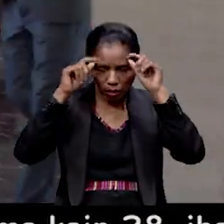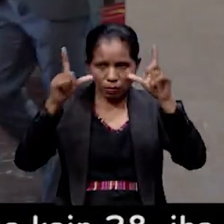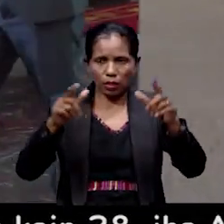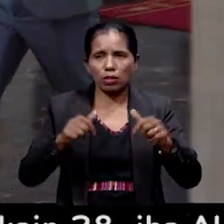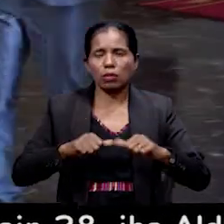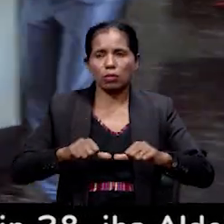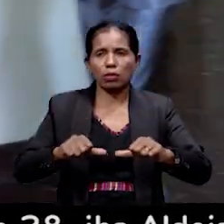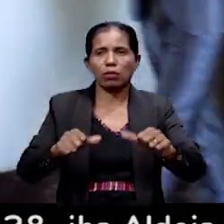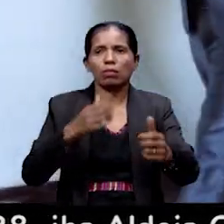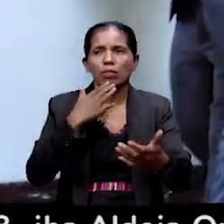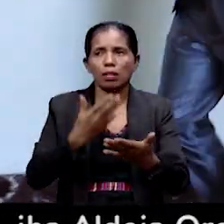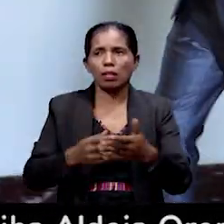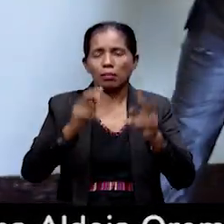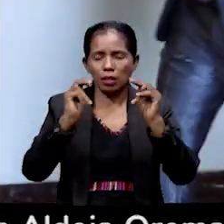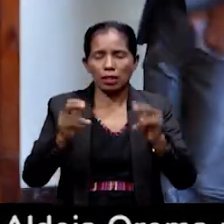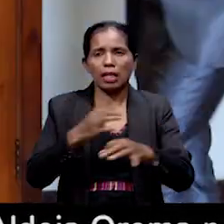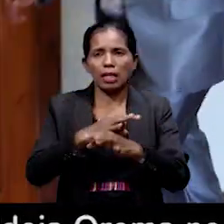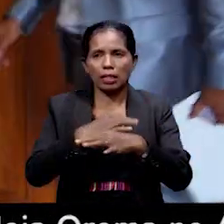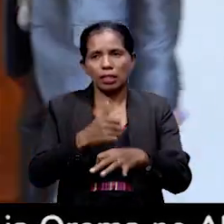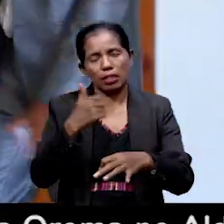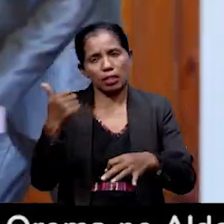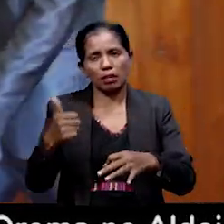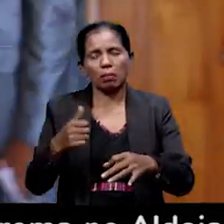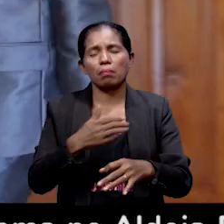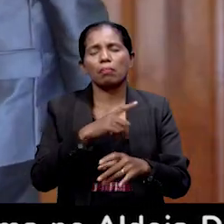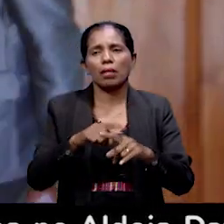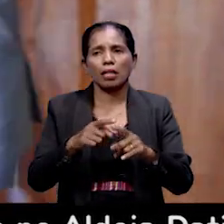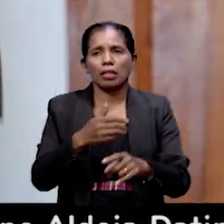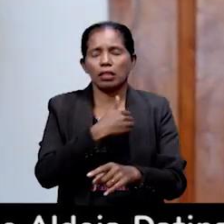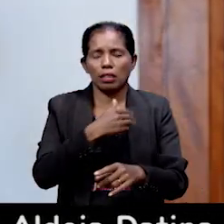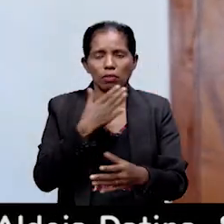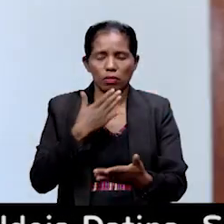diak, mai be persija hadia buat balung nebe sedauk diak. Equipa cobertura, ZMN.